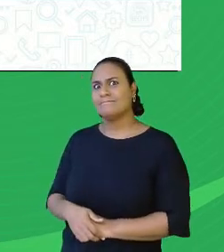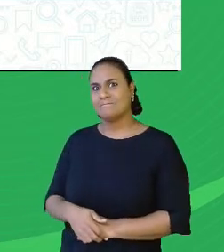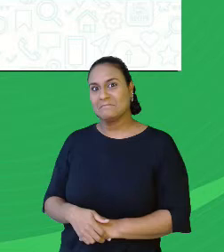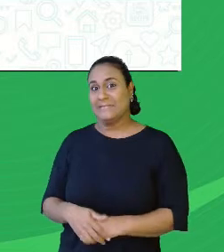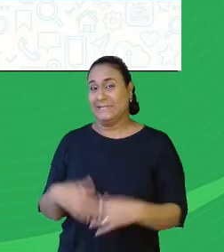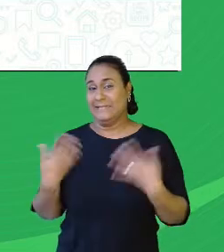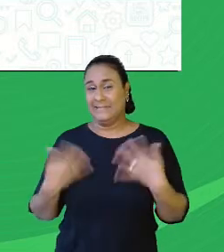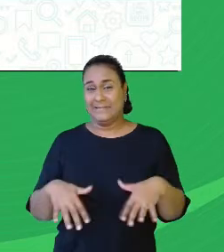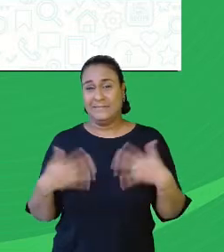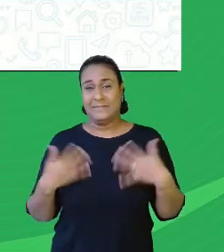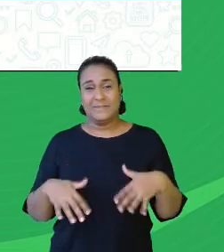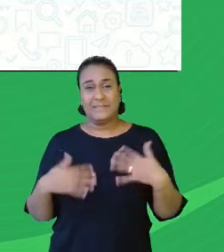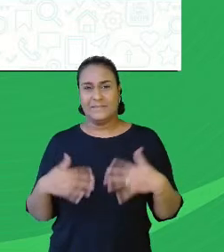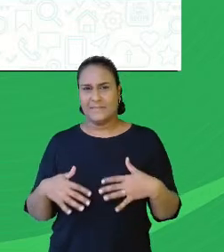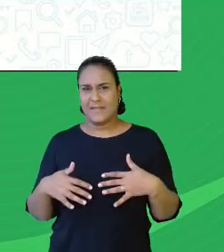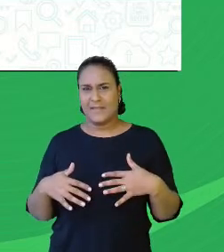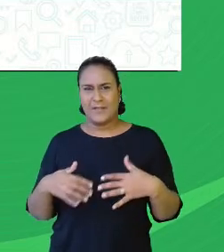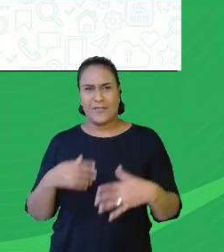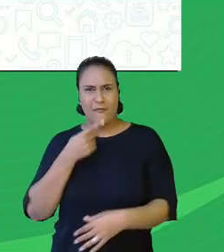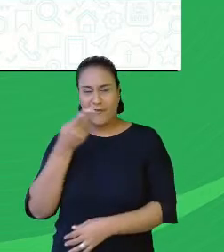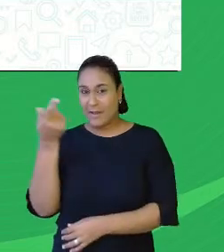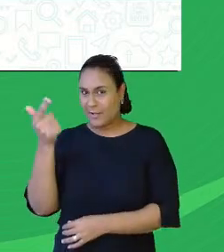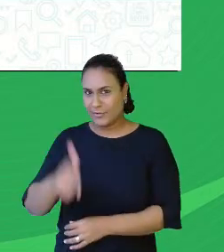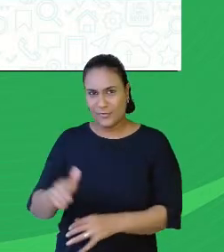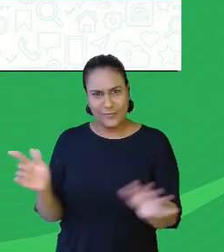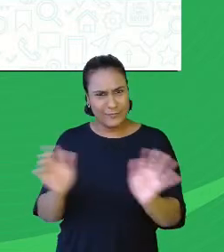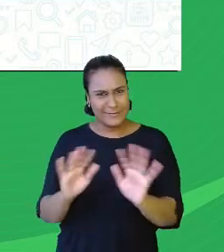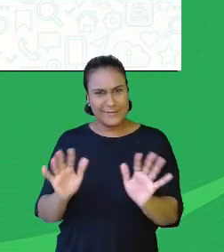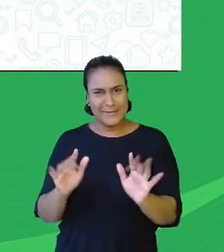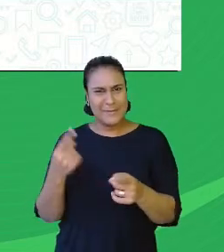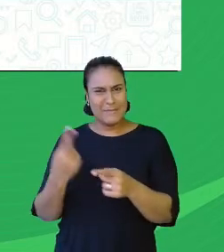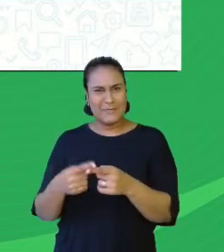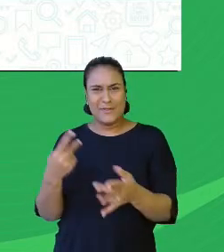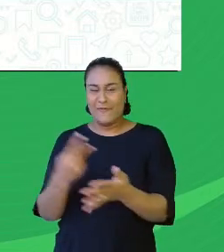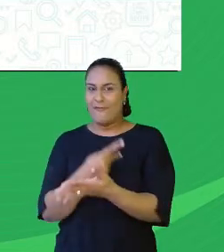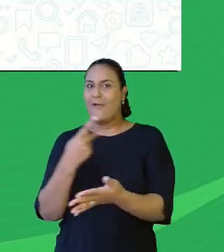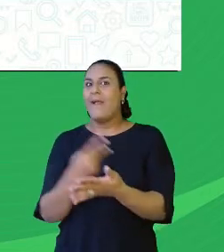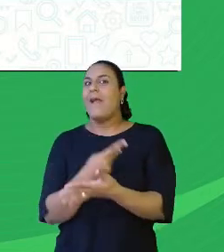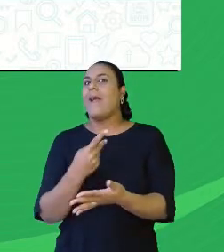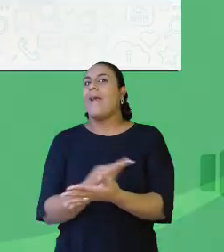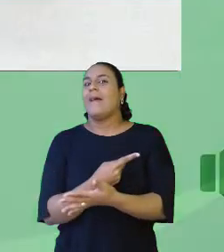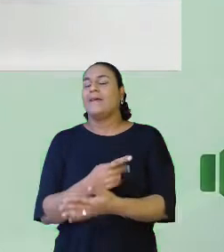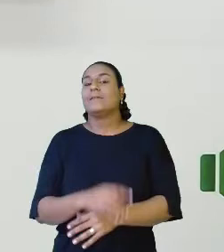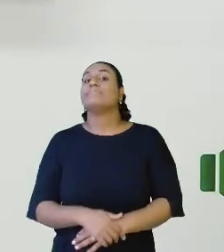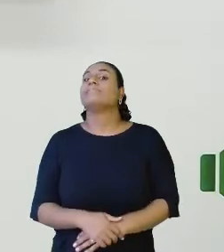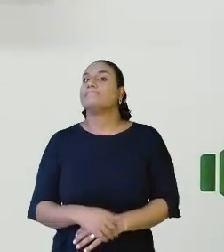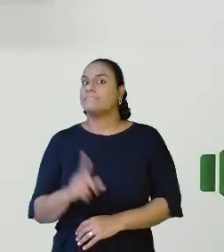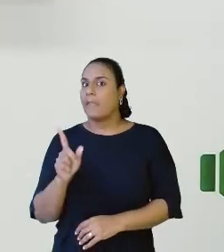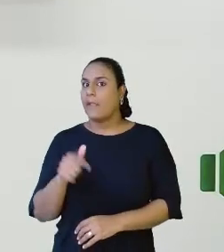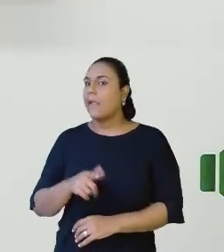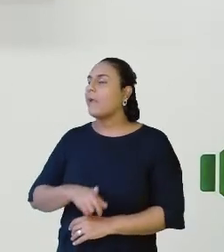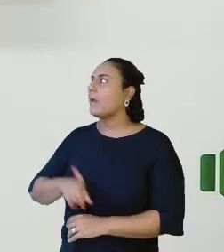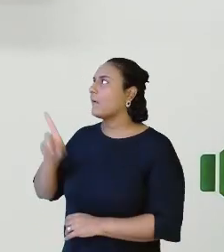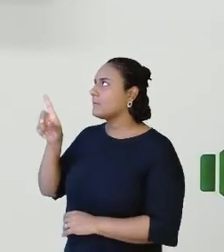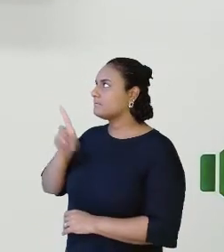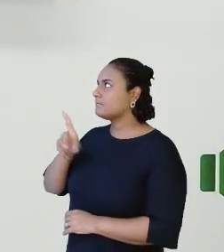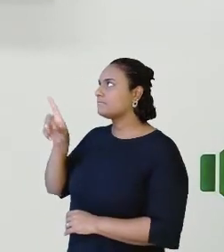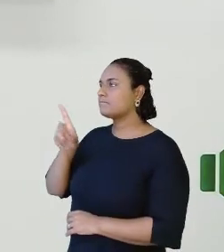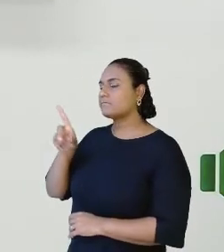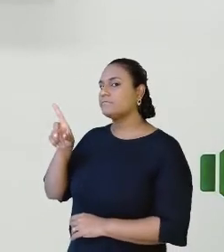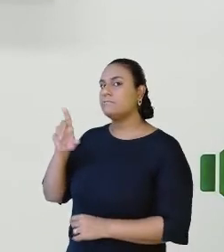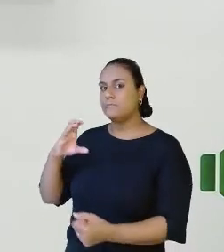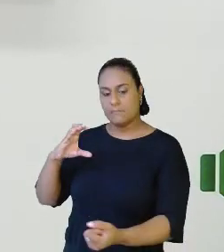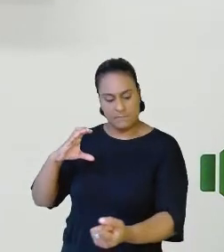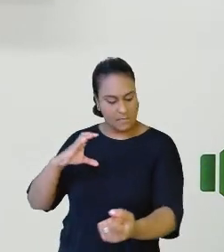Esfigmomanômetro. Vou nem repetir para não errar, para não ficar feio, mas é isso. Este é